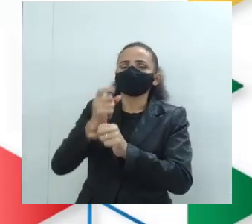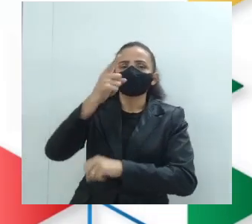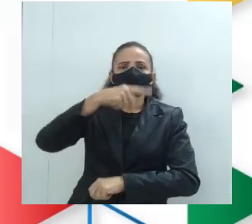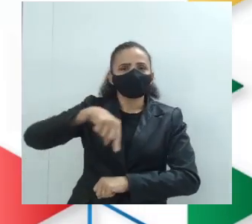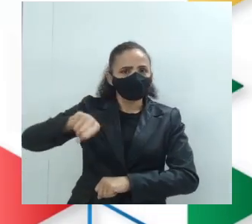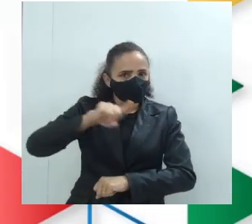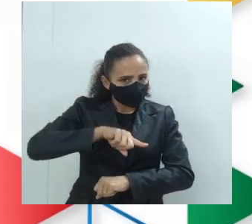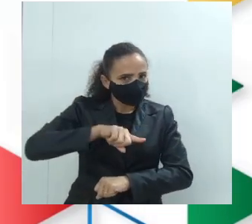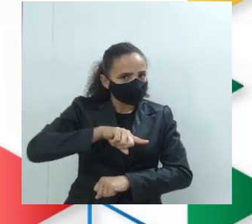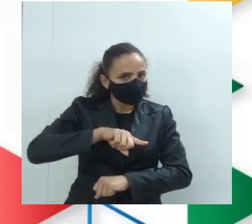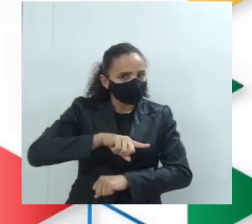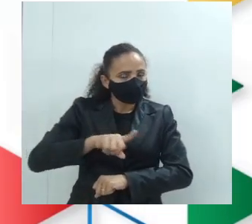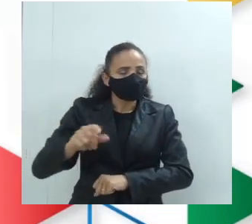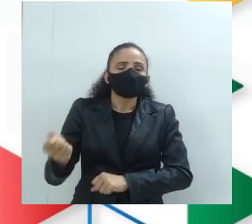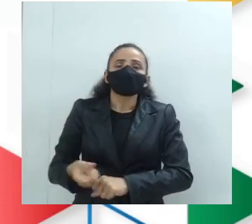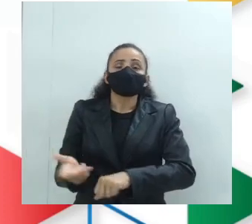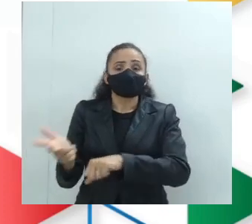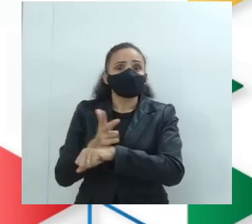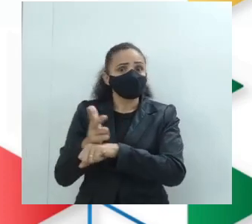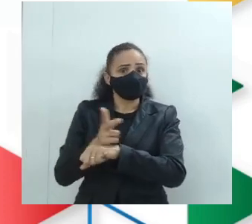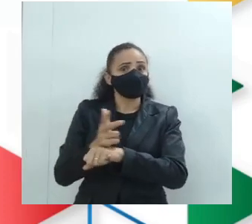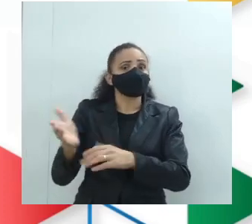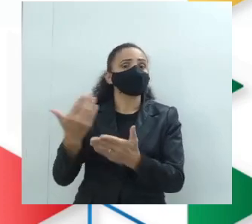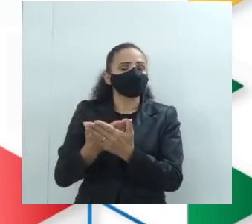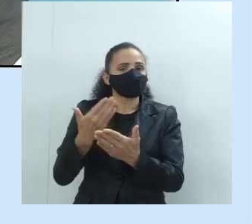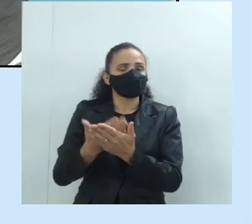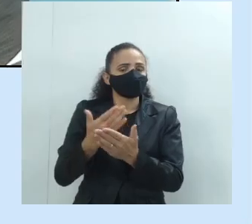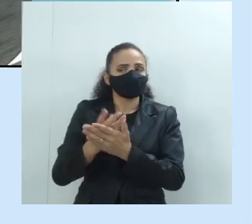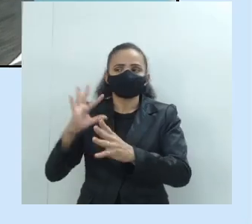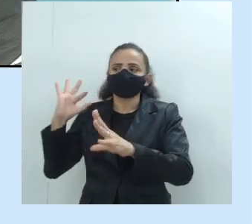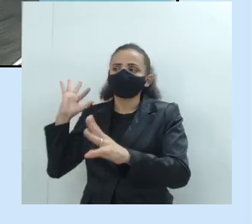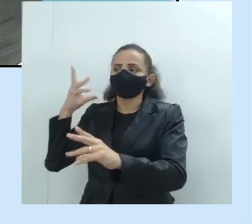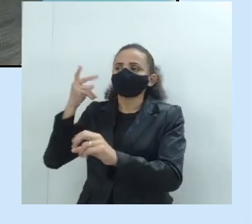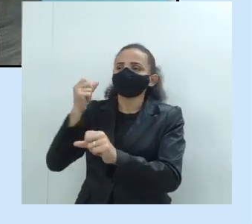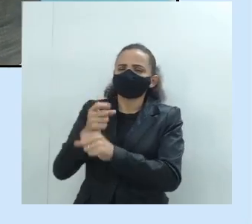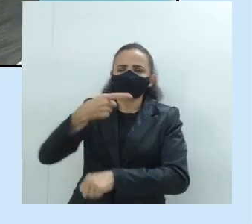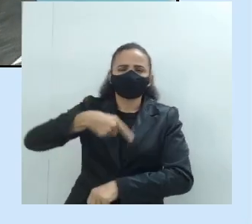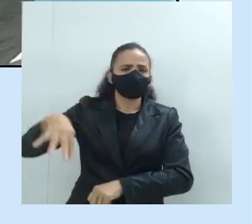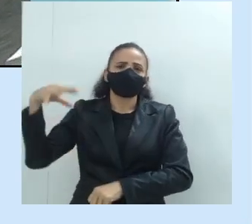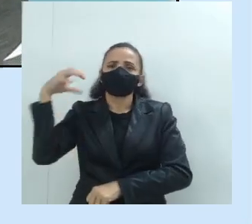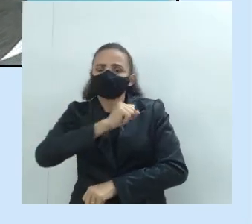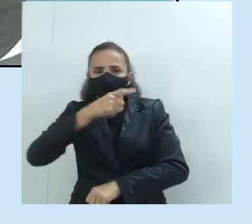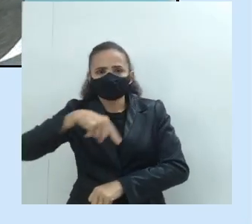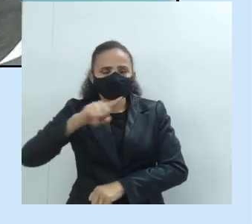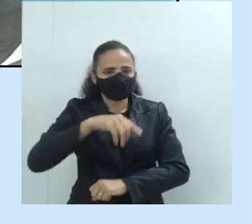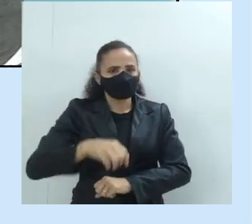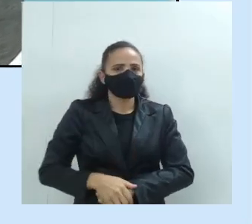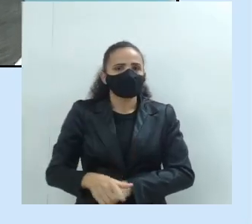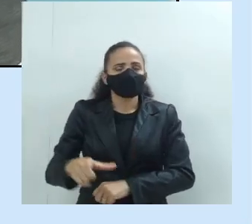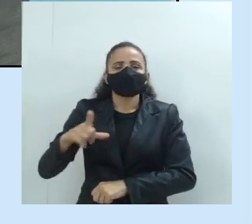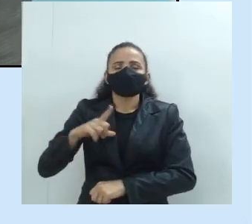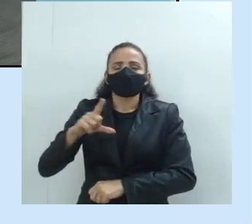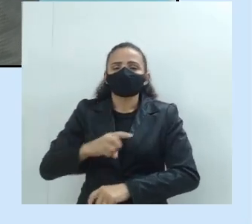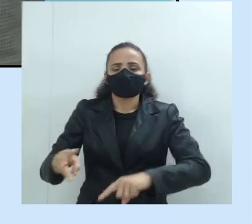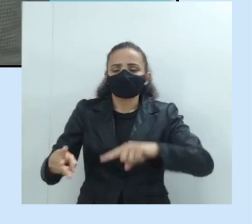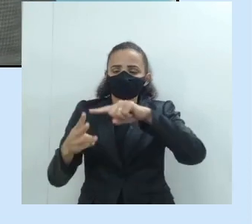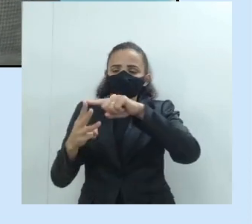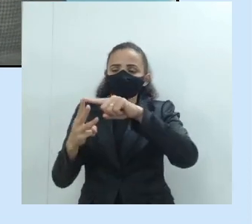tá? Fechamos nossa videoaula para vocês, mas recapitulando aqui rapidinho com vocês. Existem